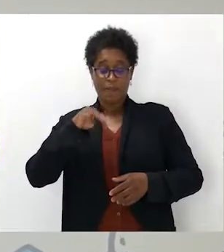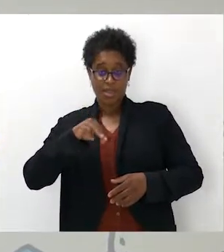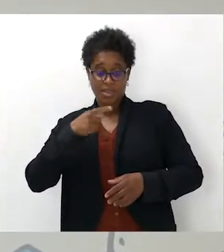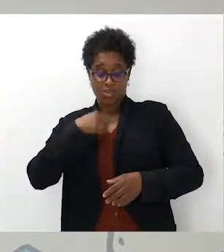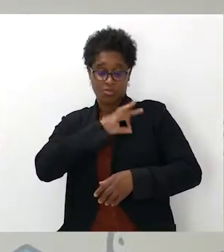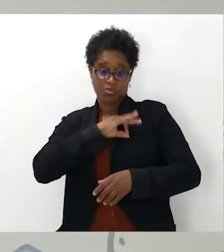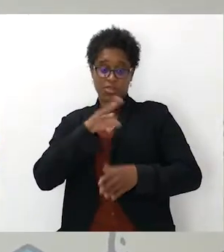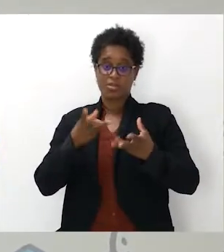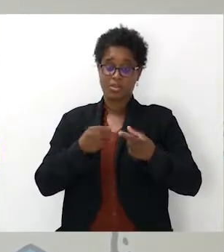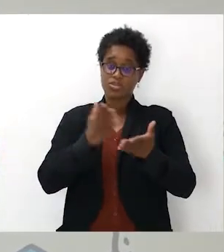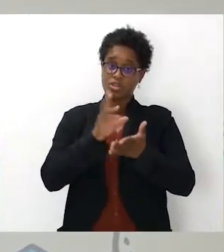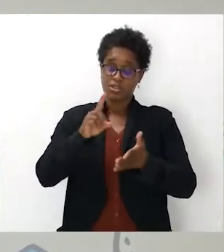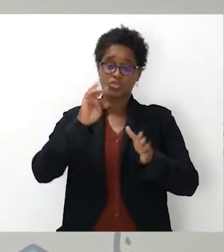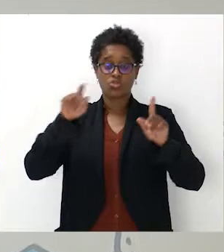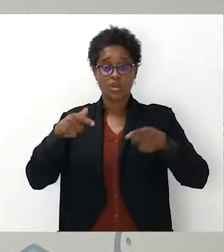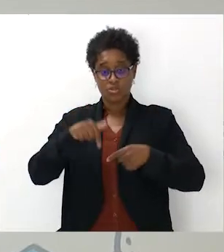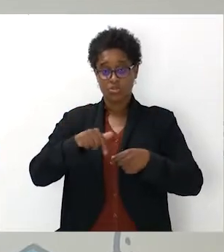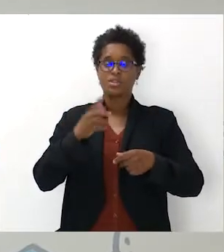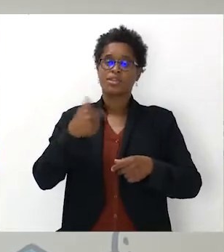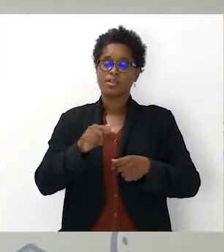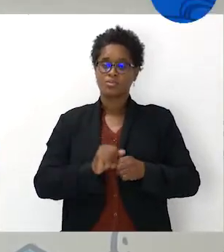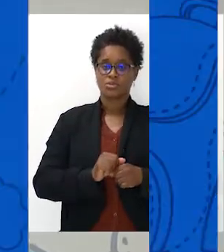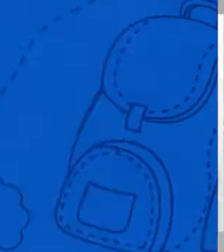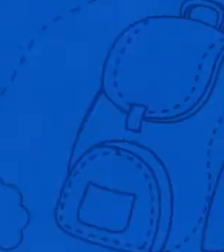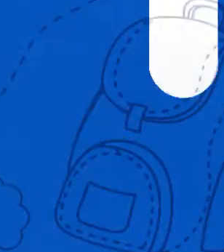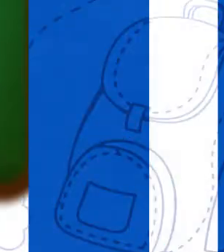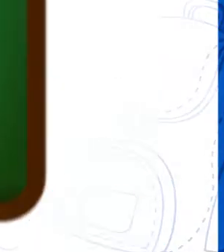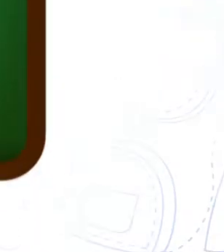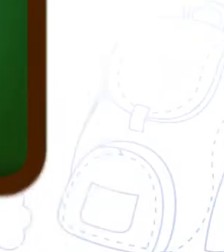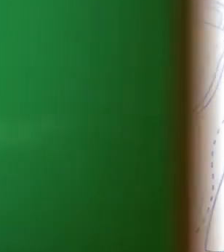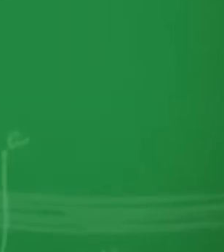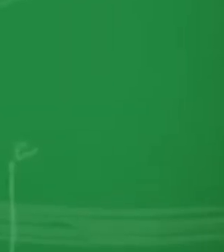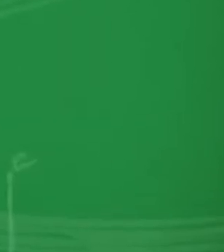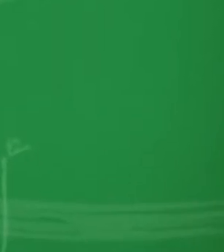do 6º ano. E como sumário de hoje temos